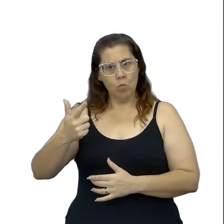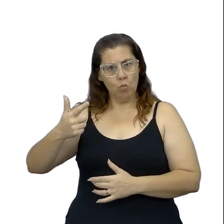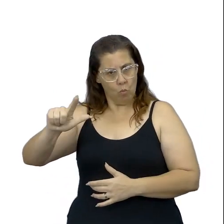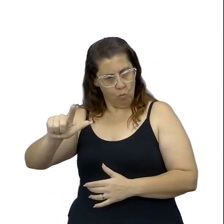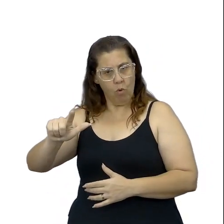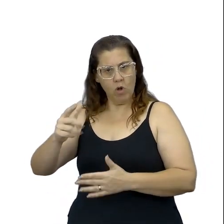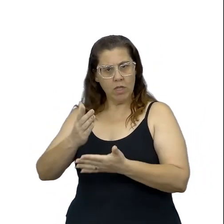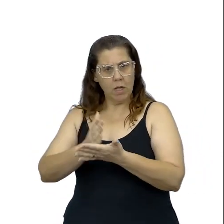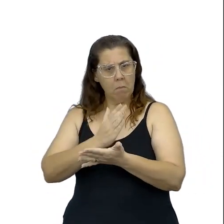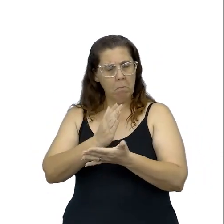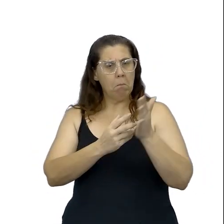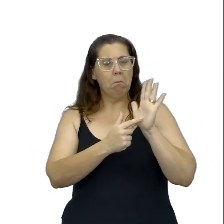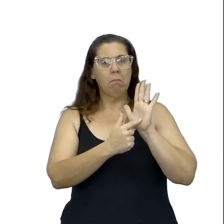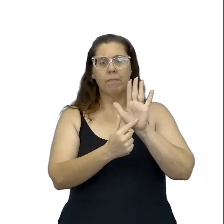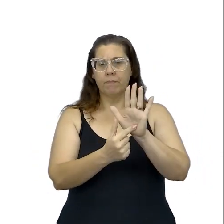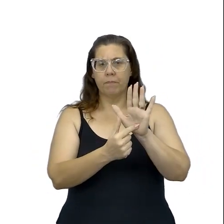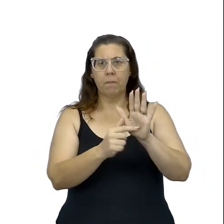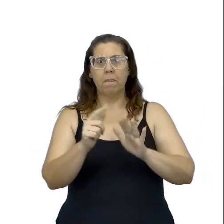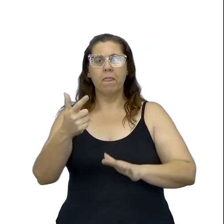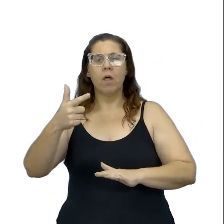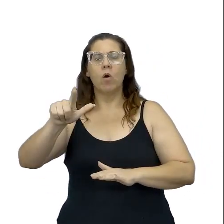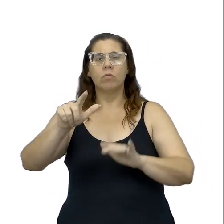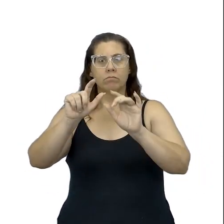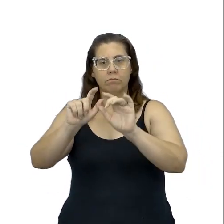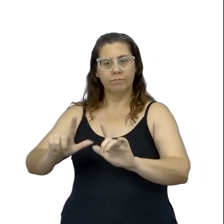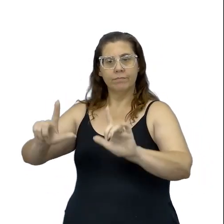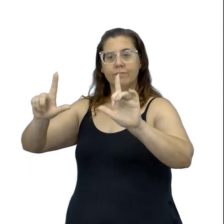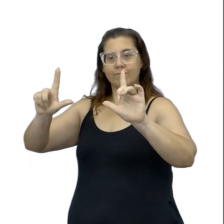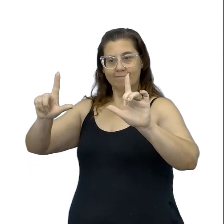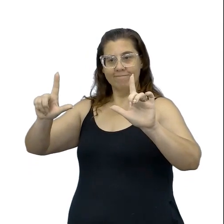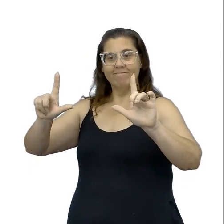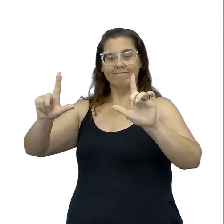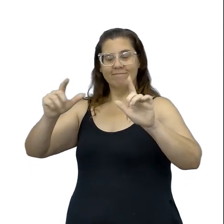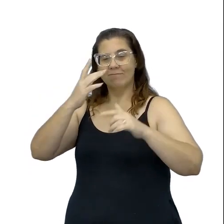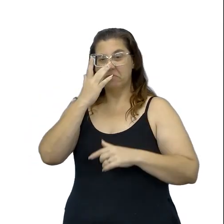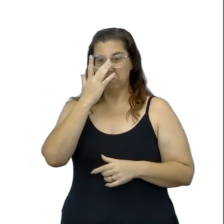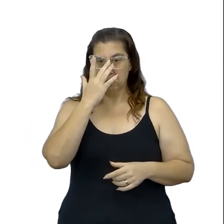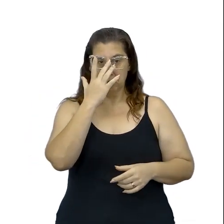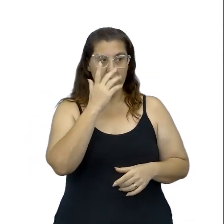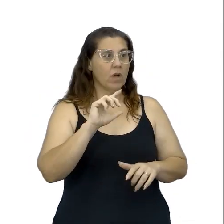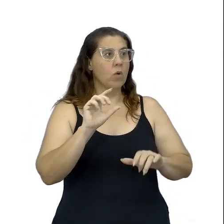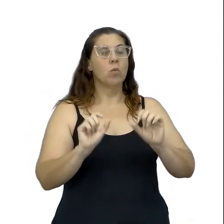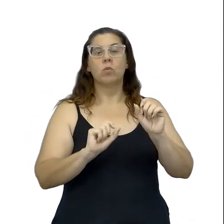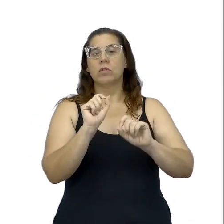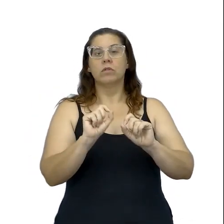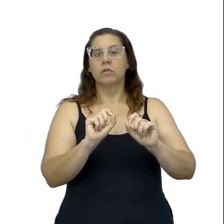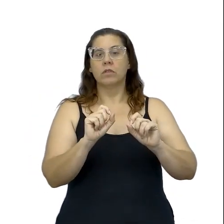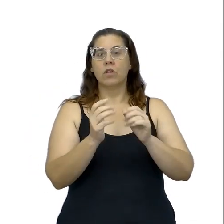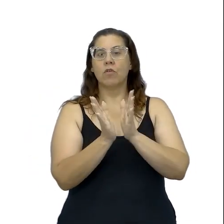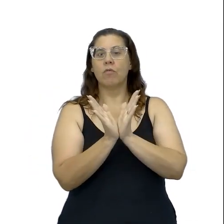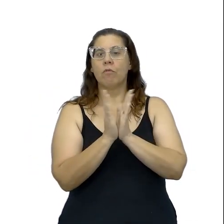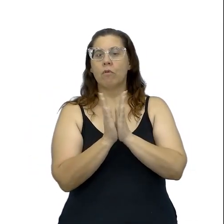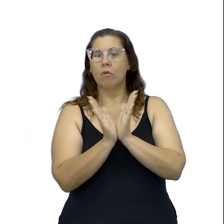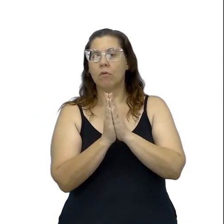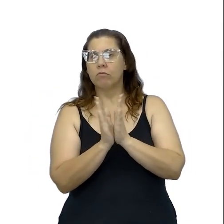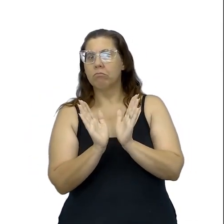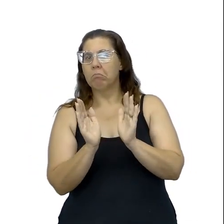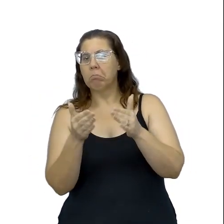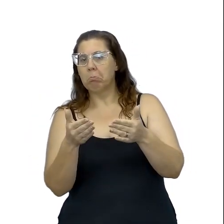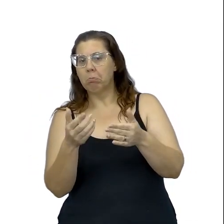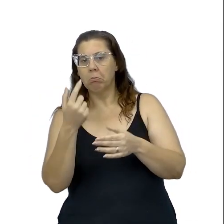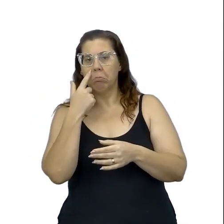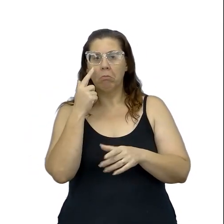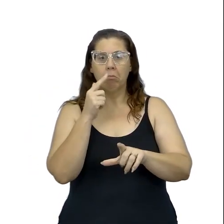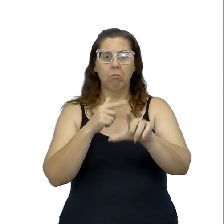página aparece um outro outdoor, né, relativos ao elemento foca, aqui